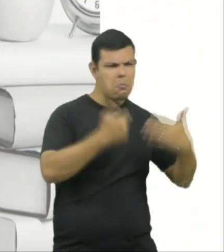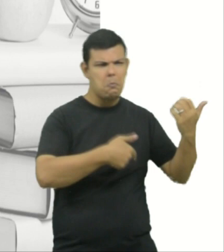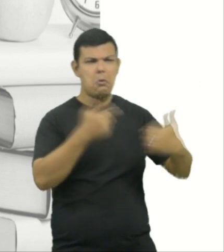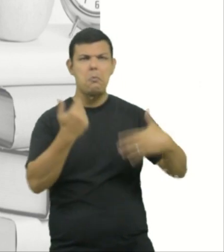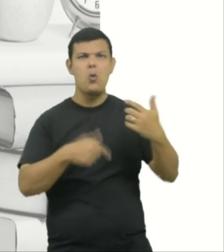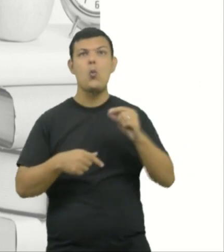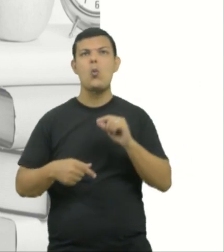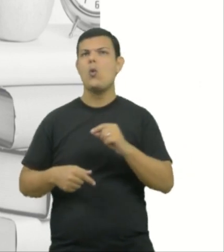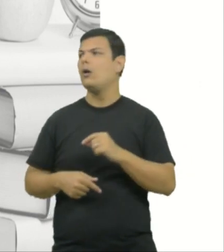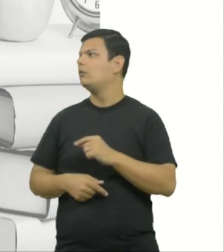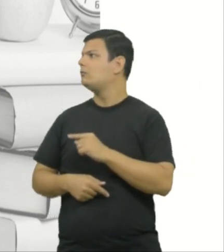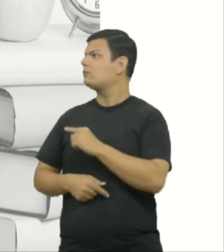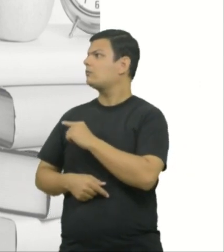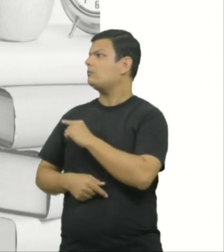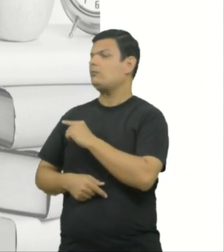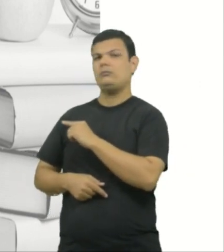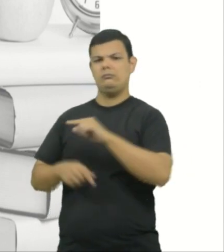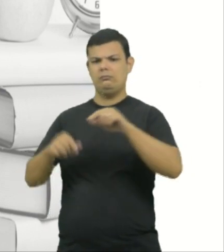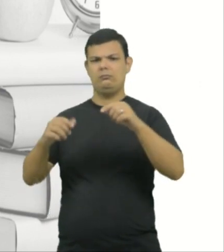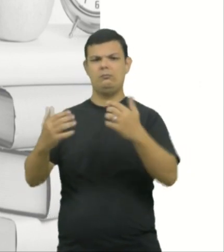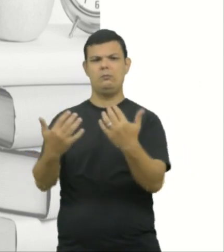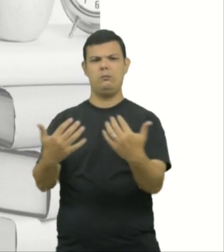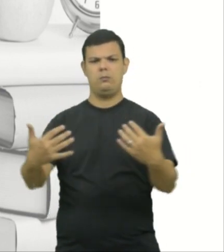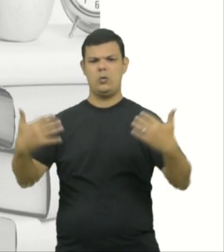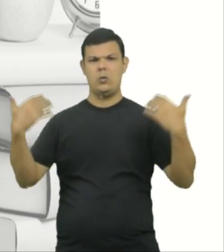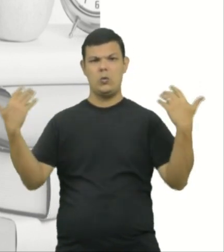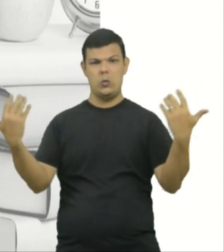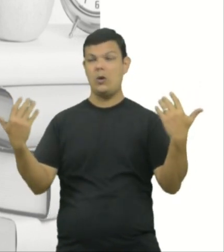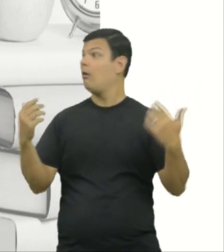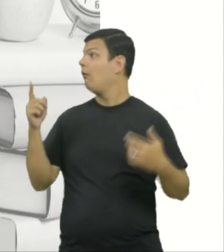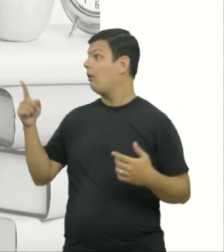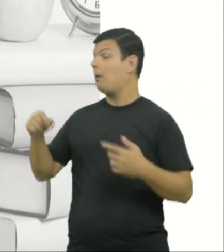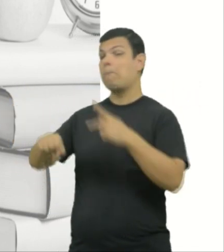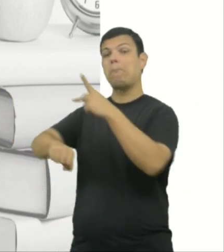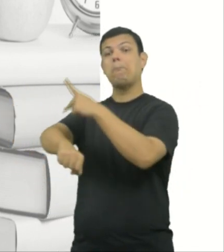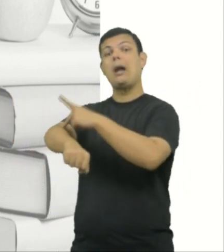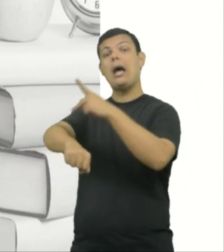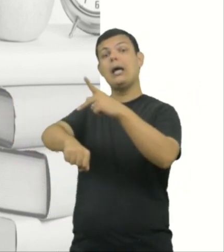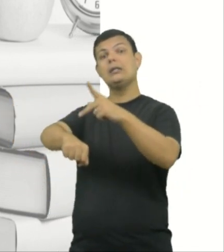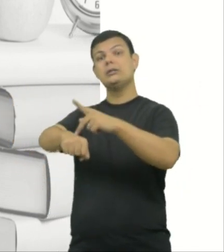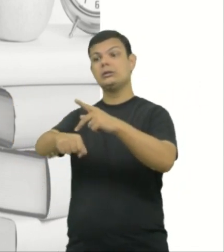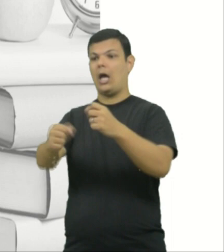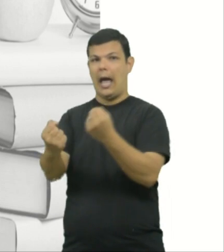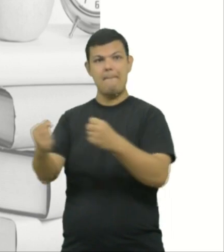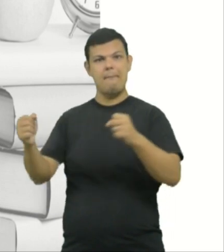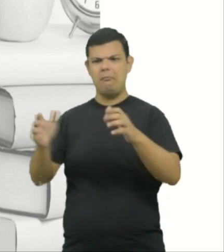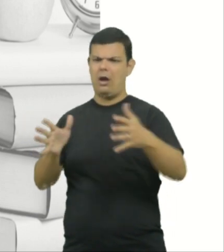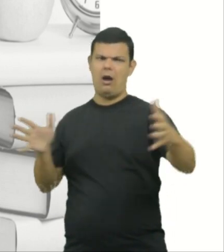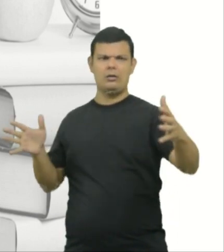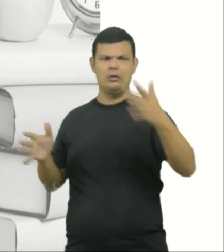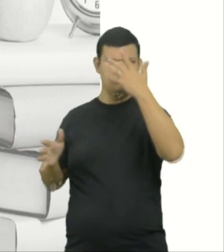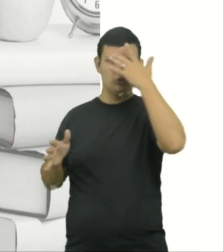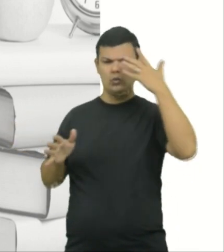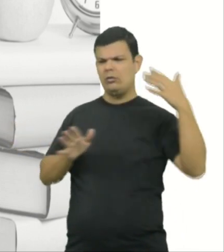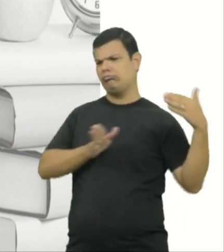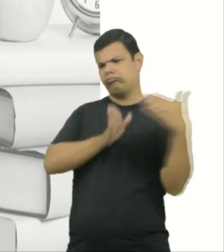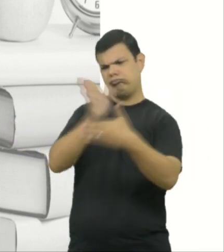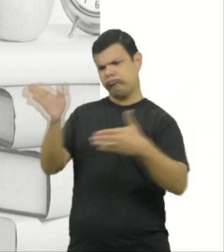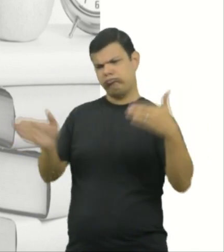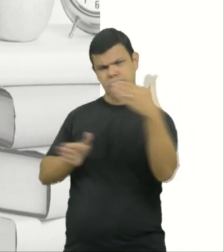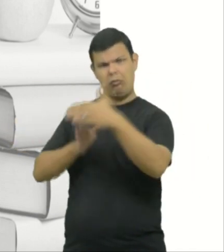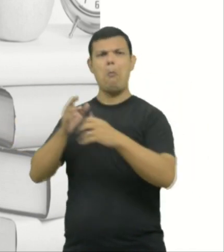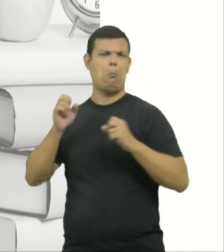uma olhadinha no slide, aconteciam em praças públicas, praças abertas, que a população poderia